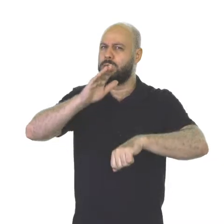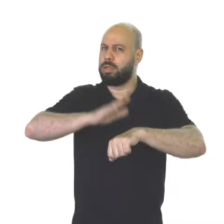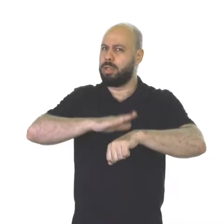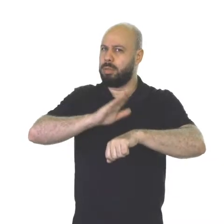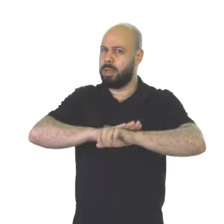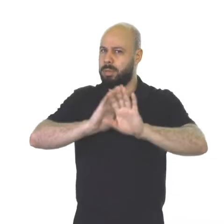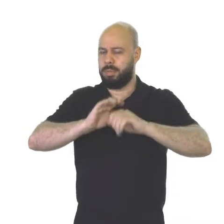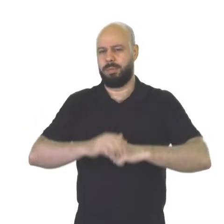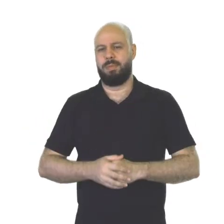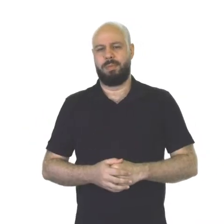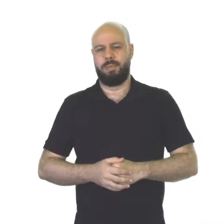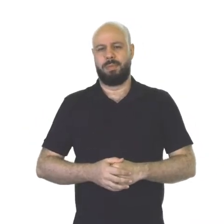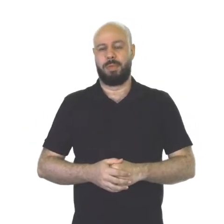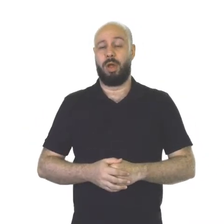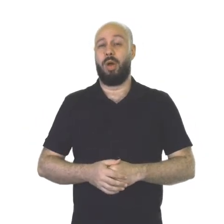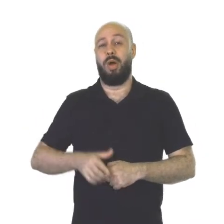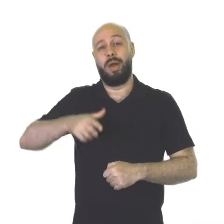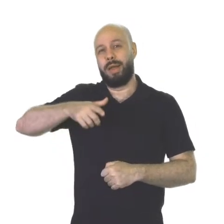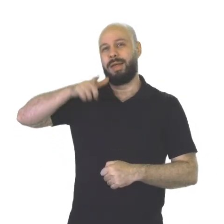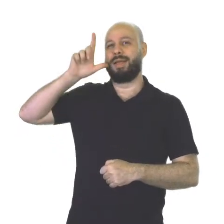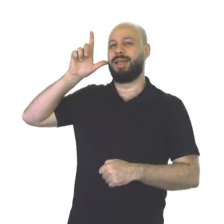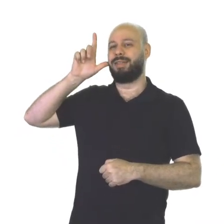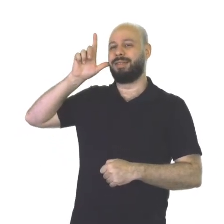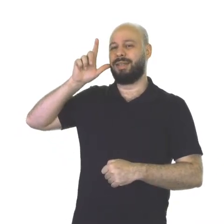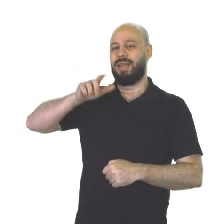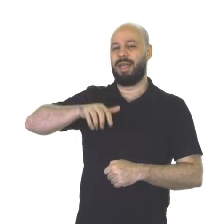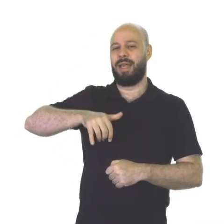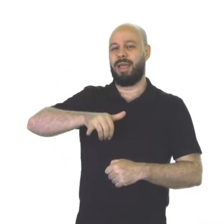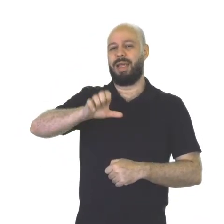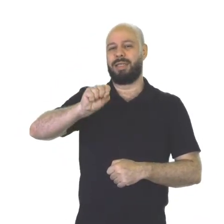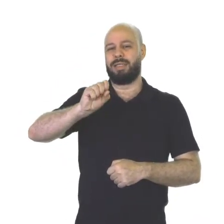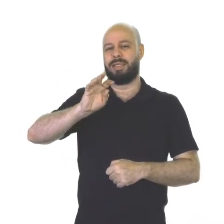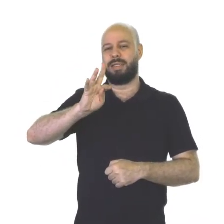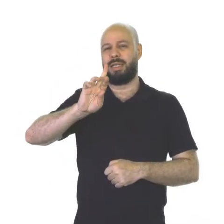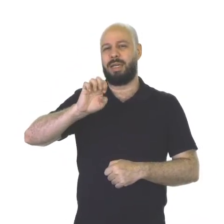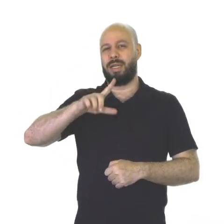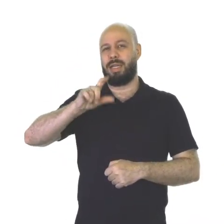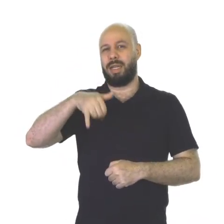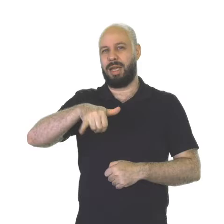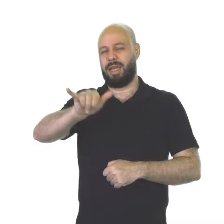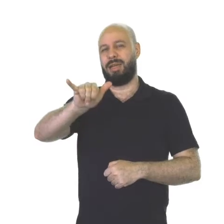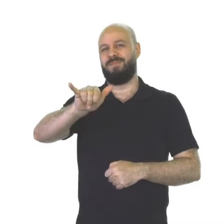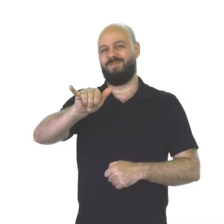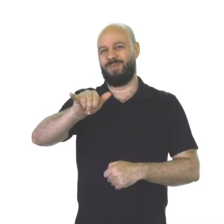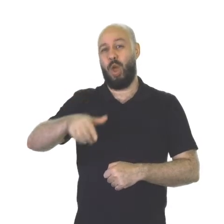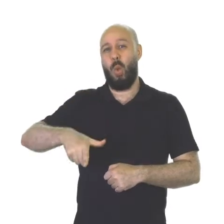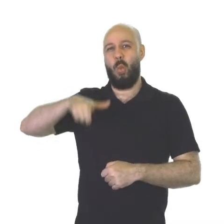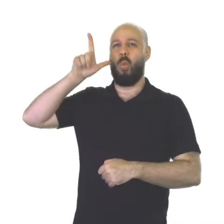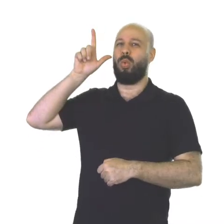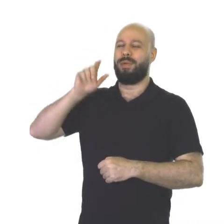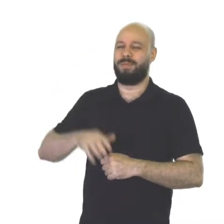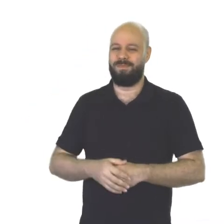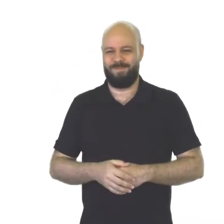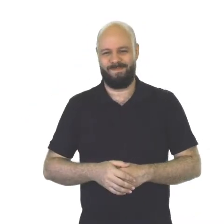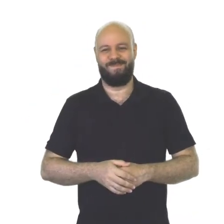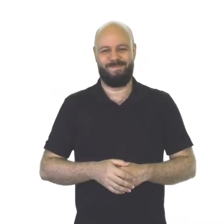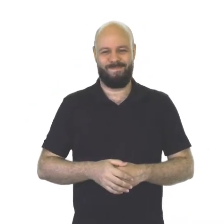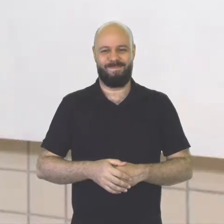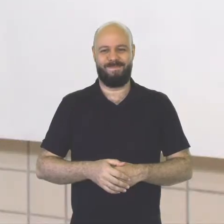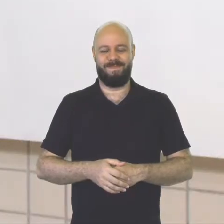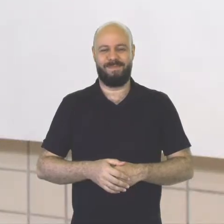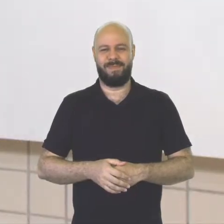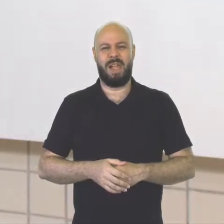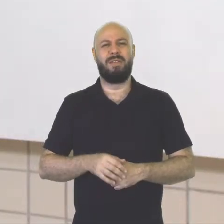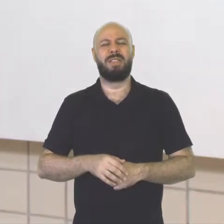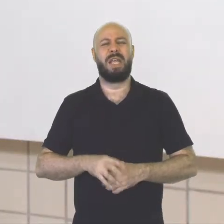temporal. Yesterday, quer dizer ontem. Então, ontem aconteceu esse fato. Então, pessoal, o que vocês